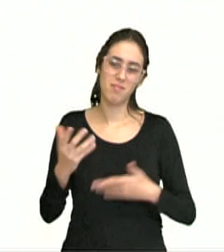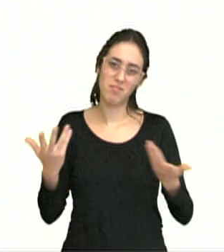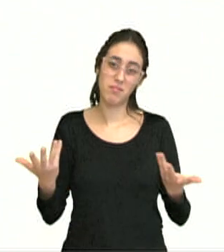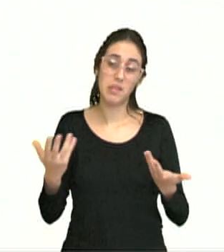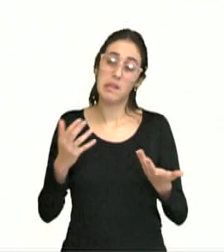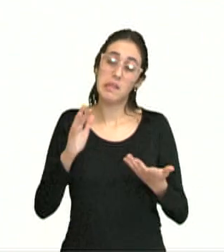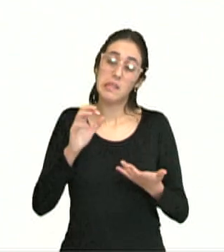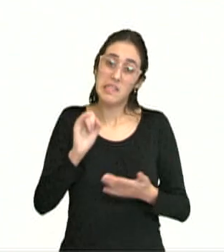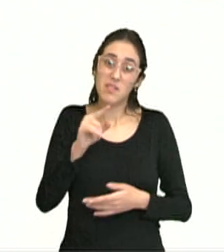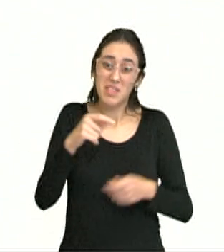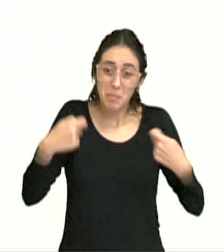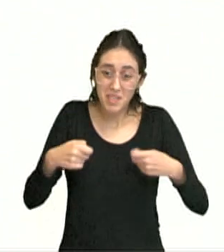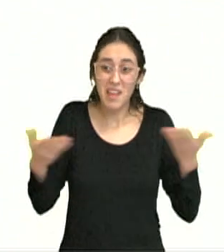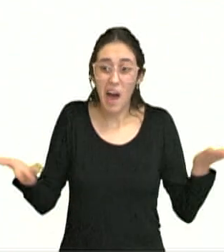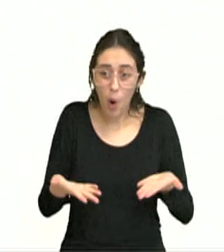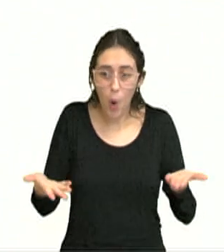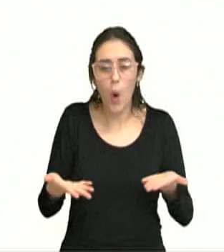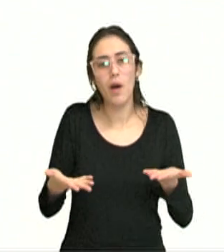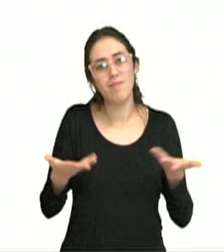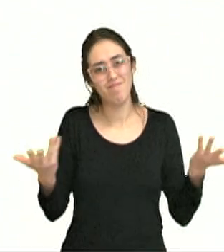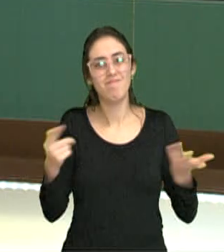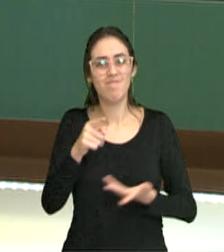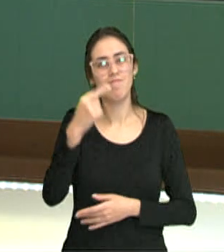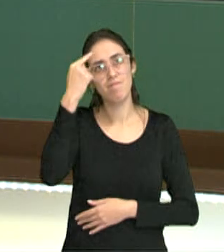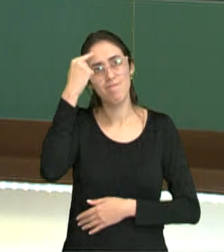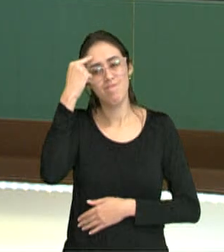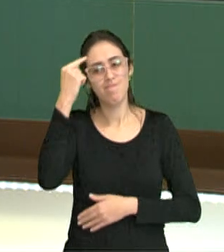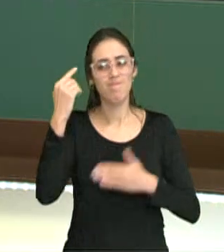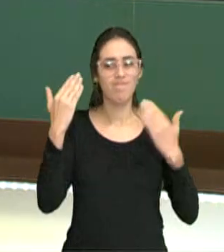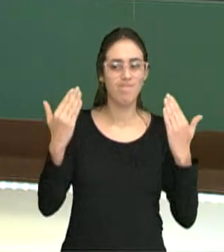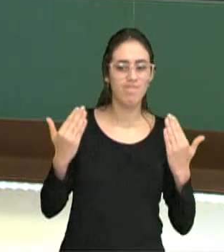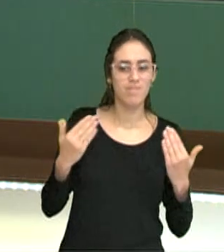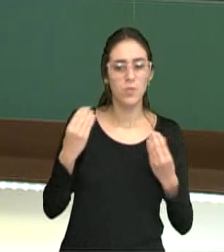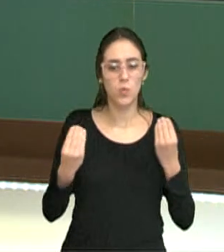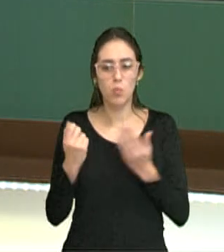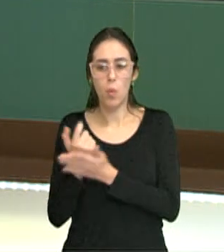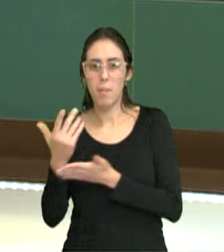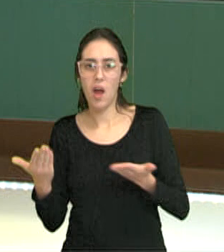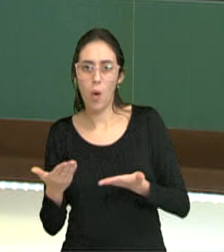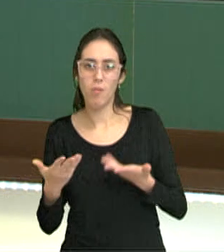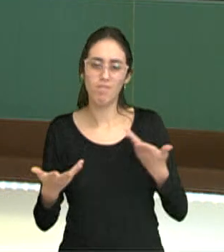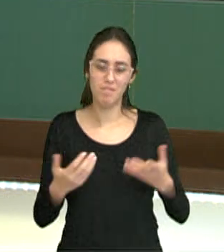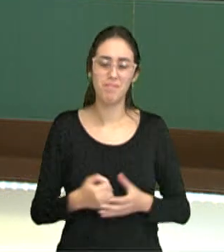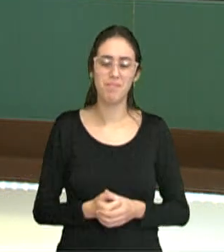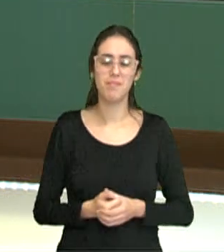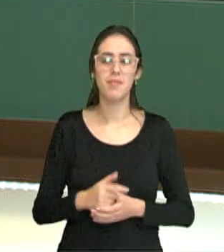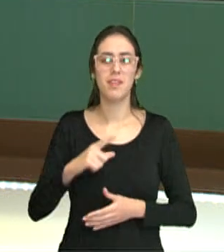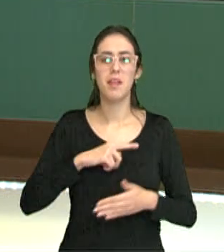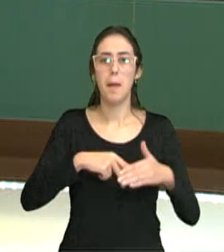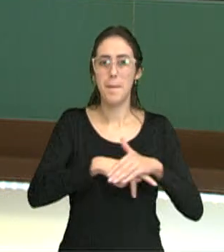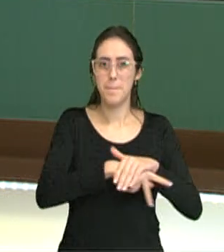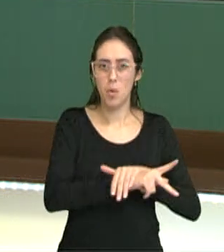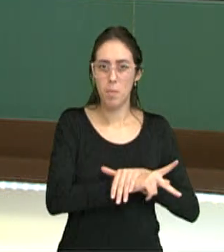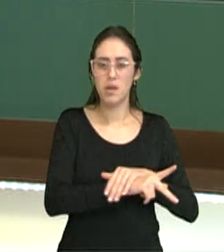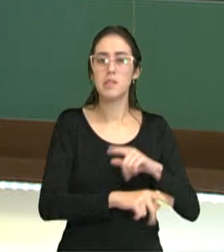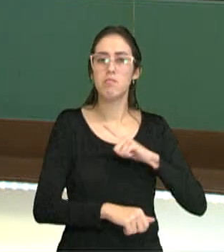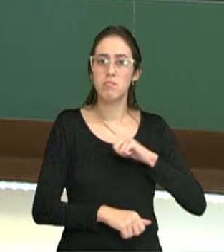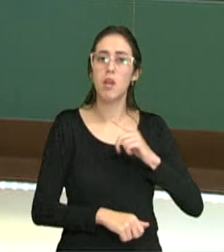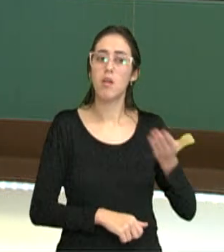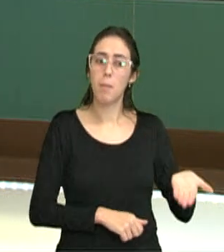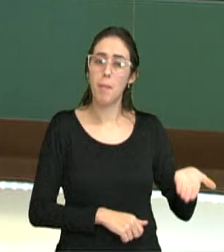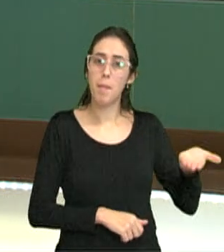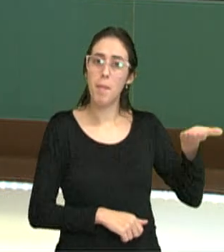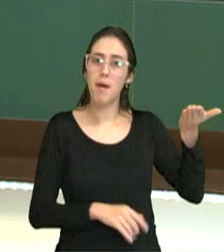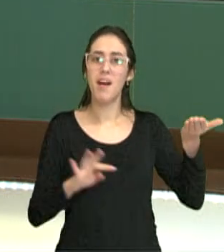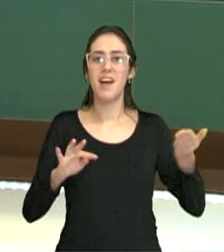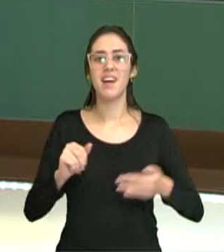realmente precise. É aquilo que você tem que fazer, aquela análise que a gente sempre conversa. A caderneta de poupança renda de acordo com a taxa